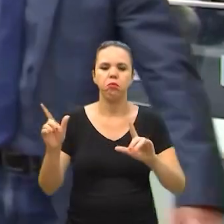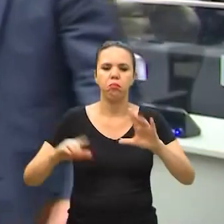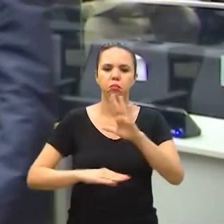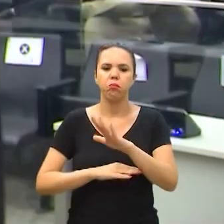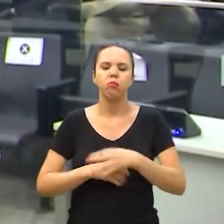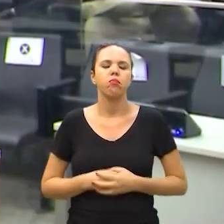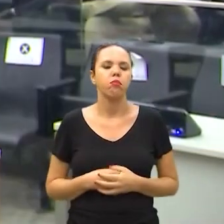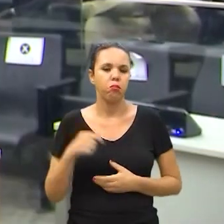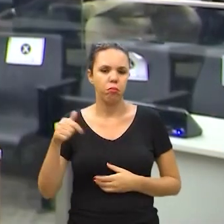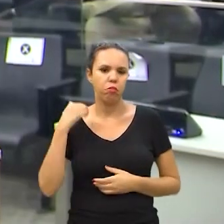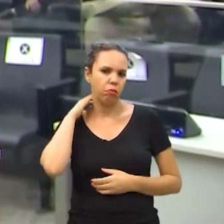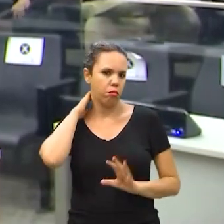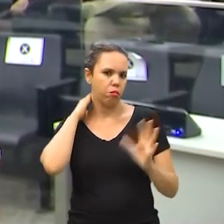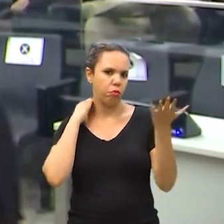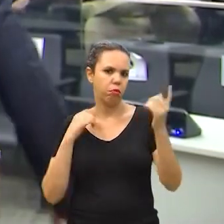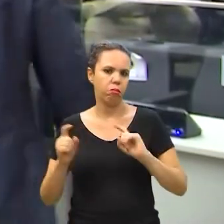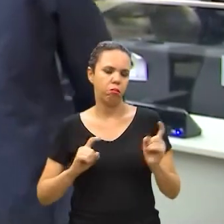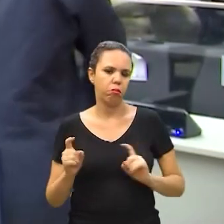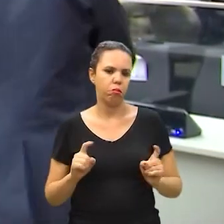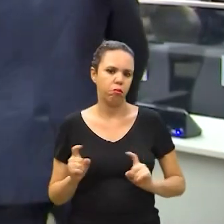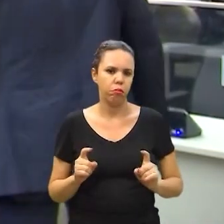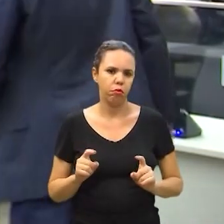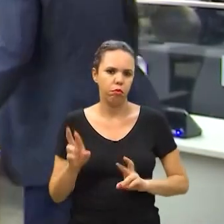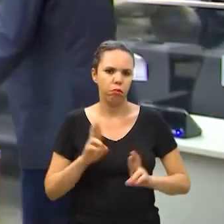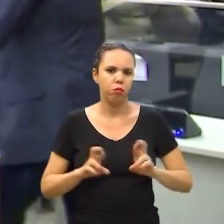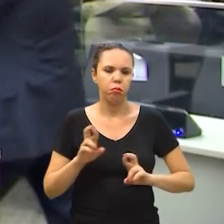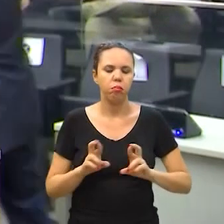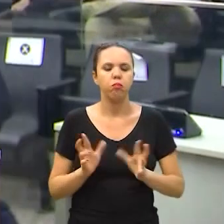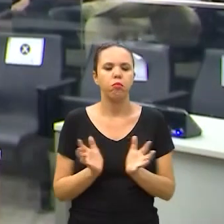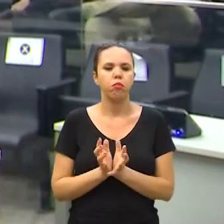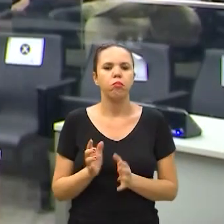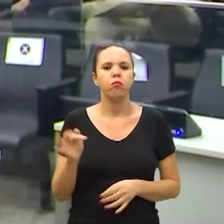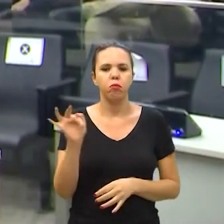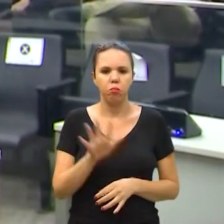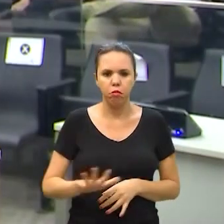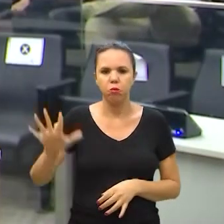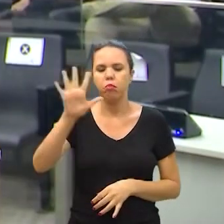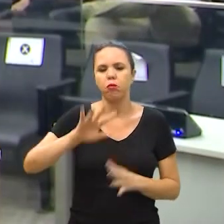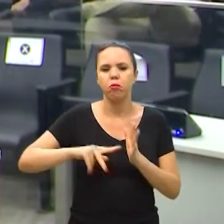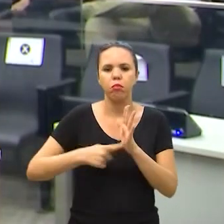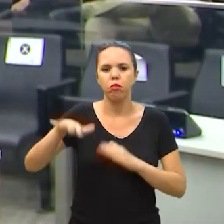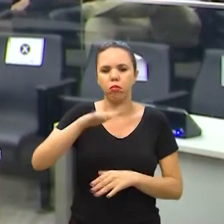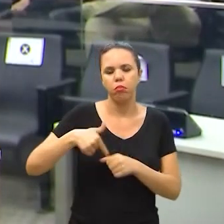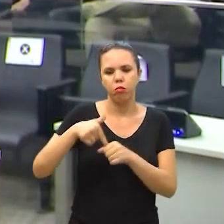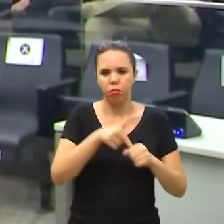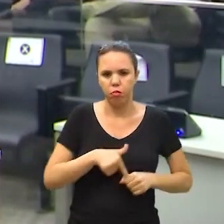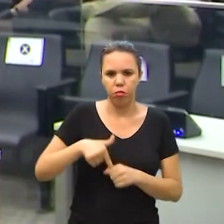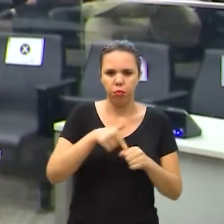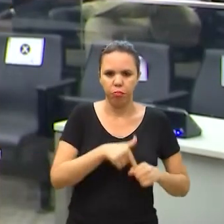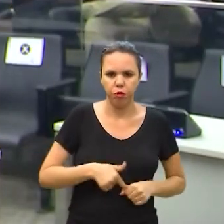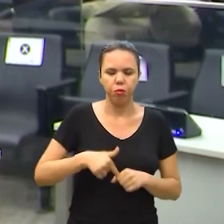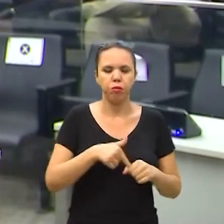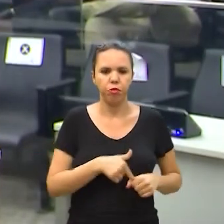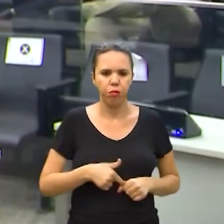público, através da TV Câmara, que aqui aconteceu uma reunião da Confederação do Sindipetro, que é do